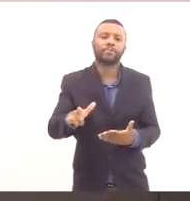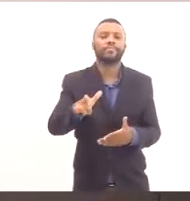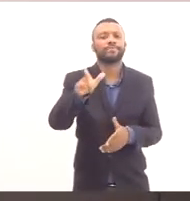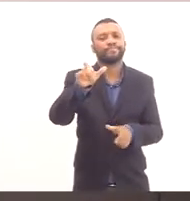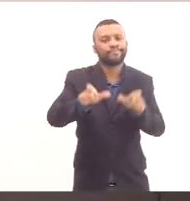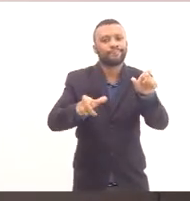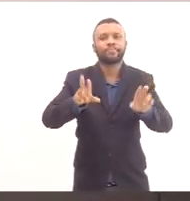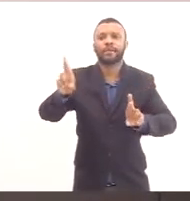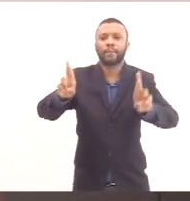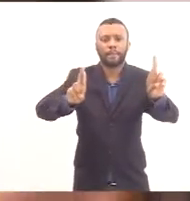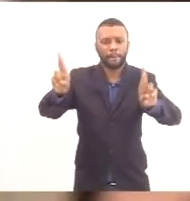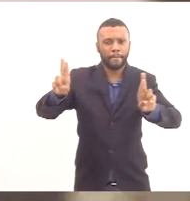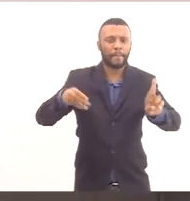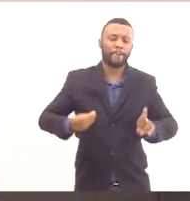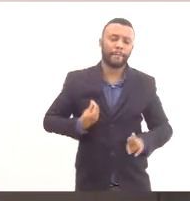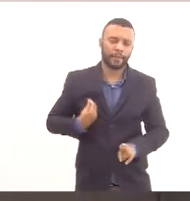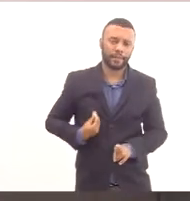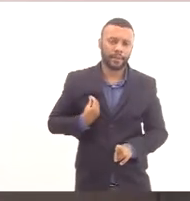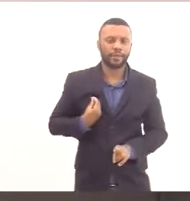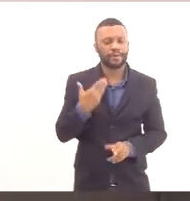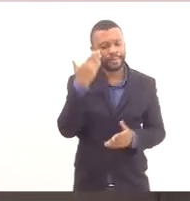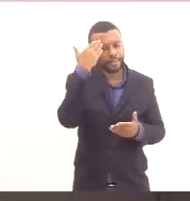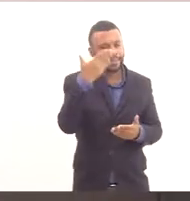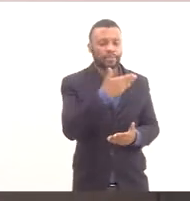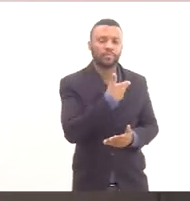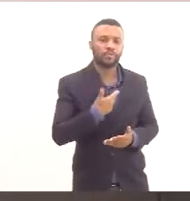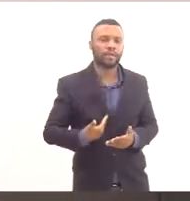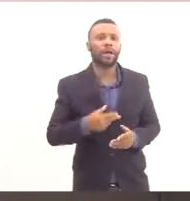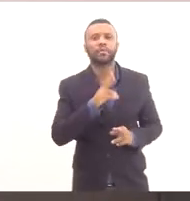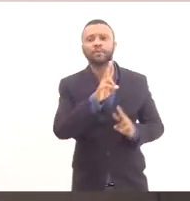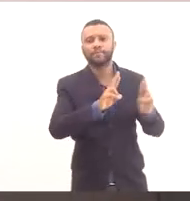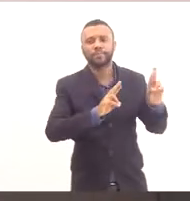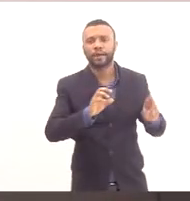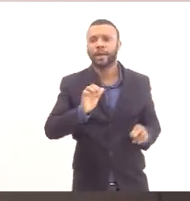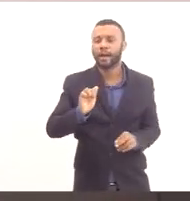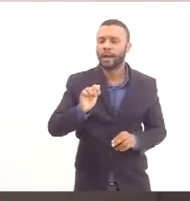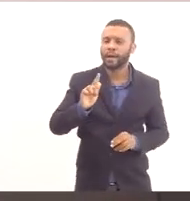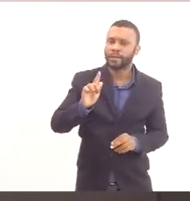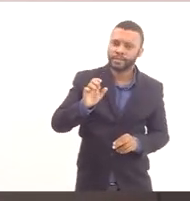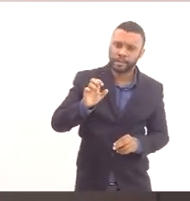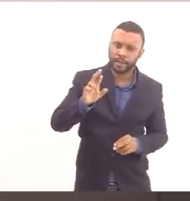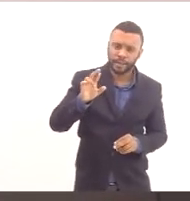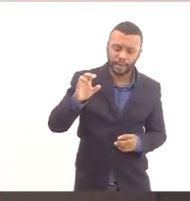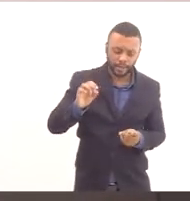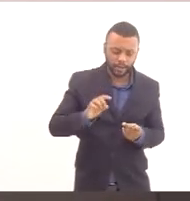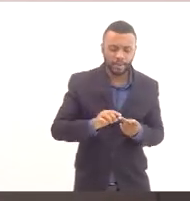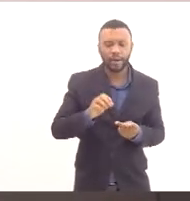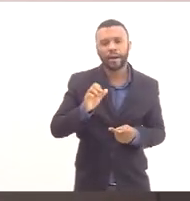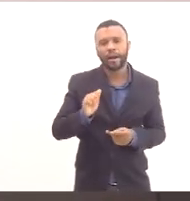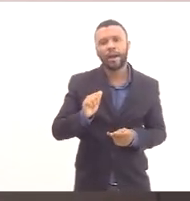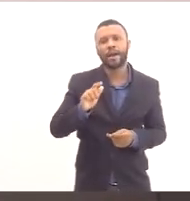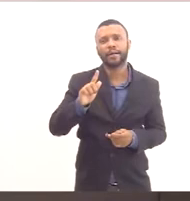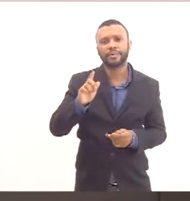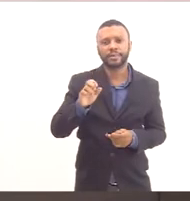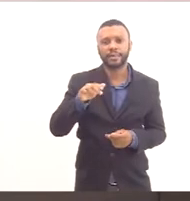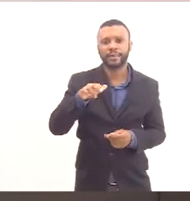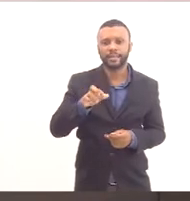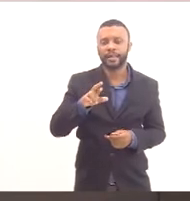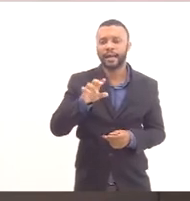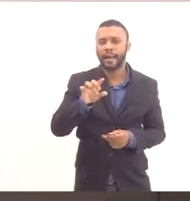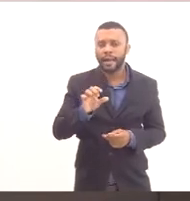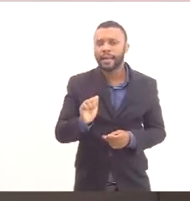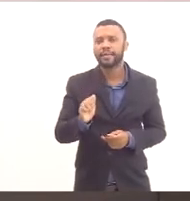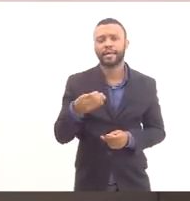autoridades aqui presente agradecer às autoridades estaduais incluindo a g Rio a Generosa Que presente que sempre que